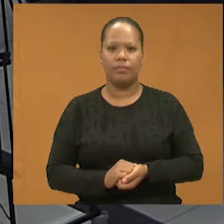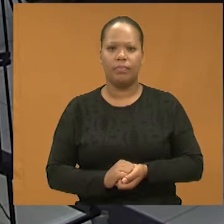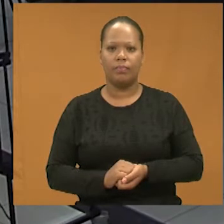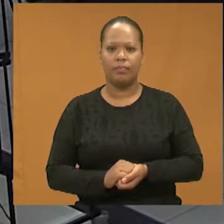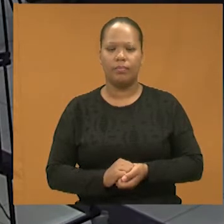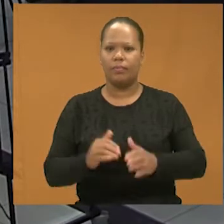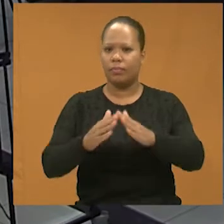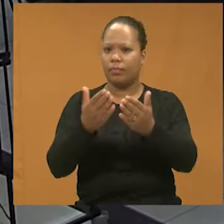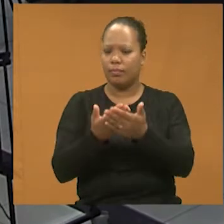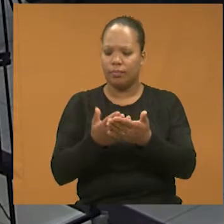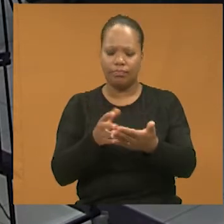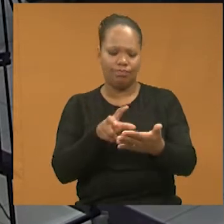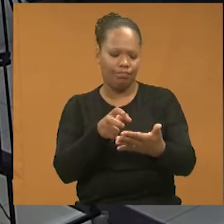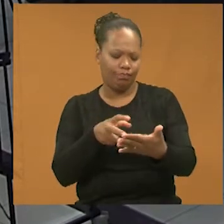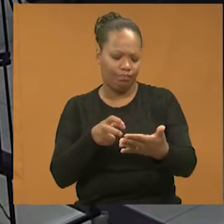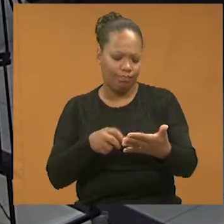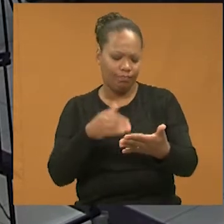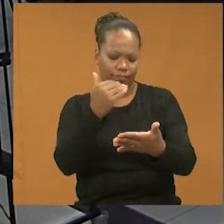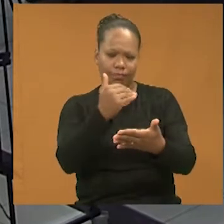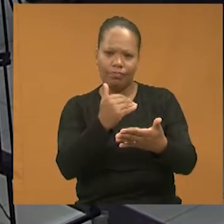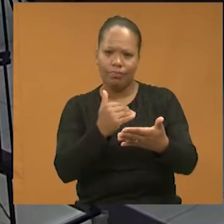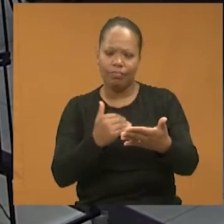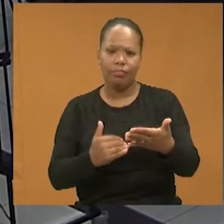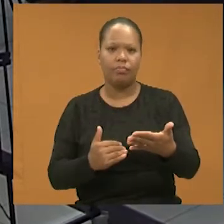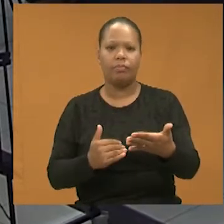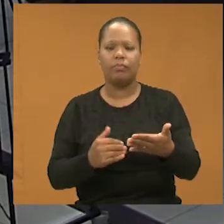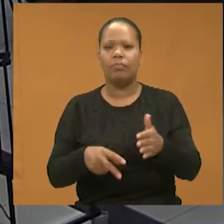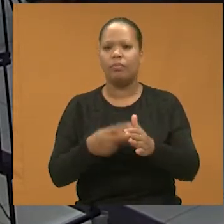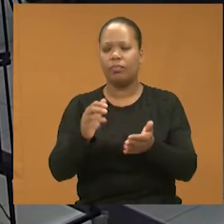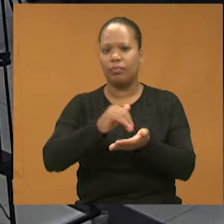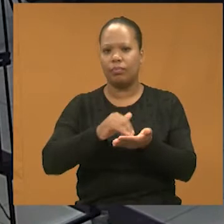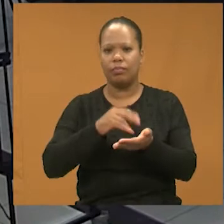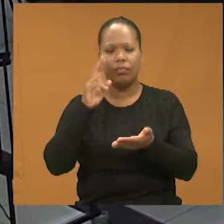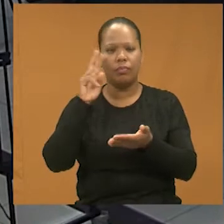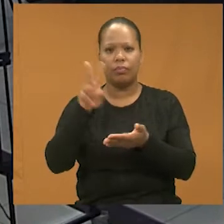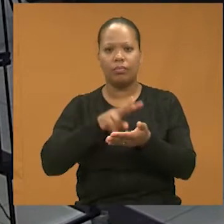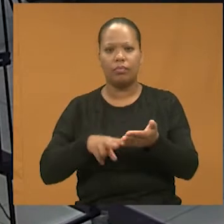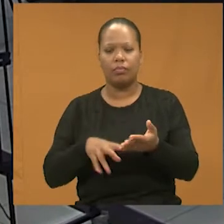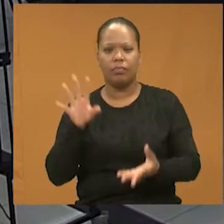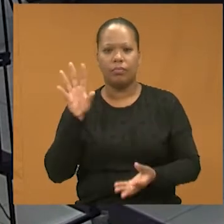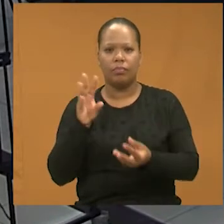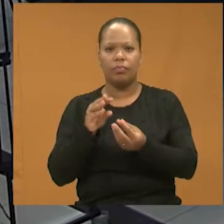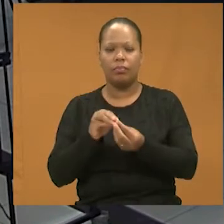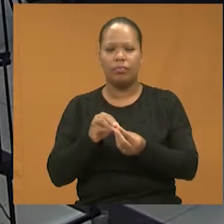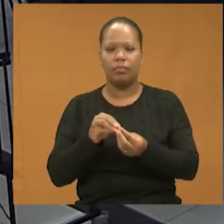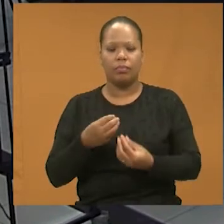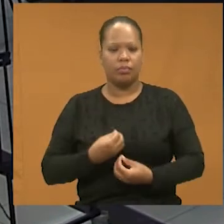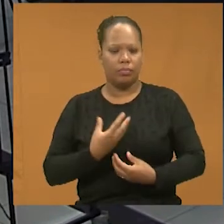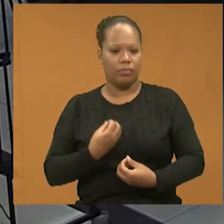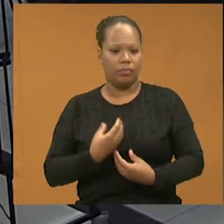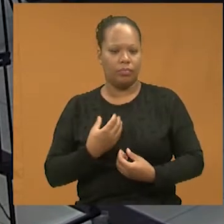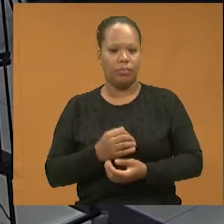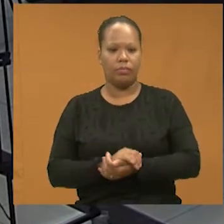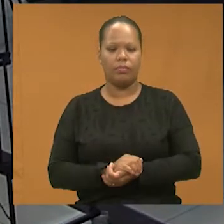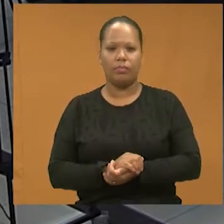Os requerimentos foram apreciados na forma regimental. Solicito à segunda secretária que faça a leitura das sínteses dos pedidos de